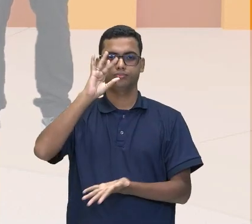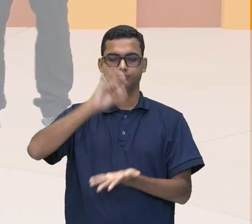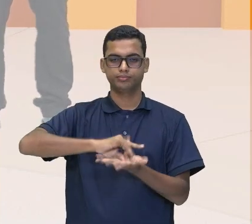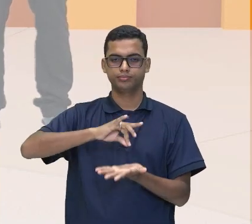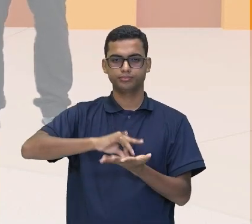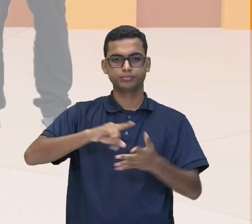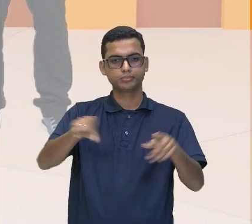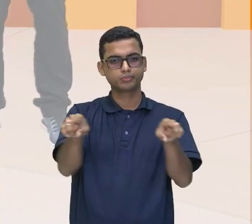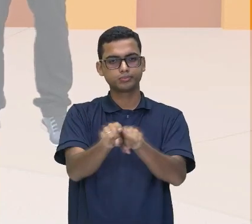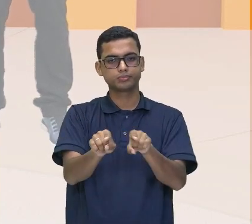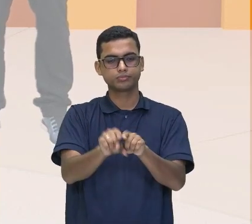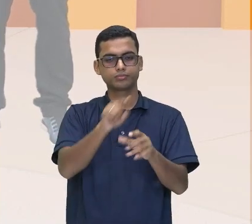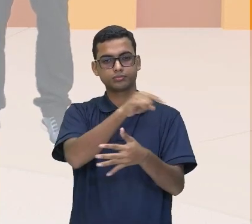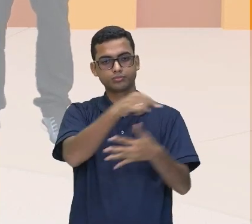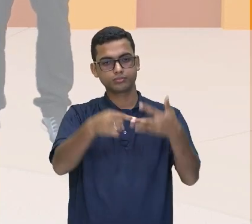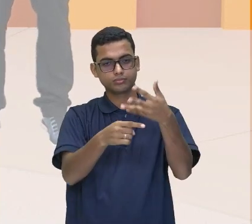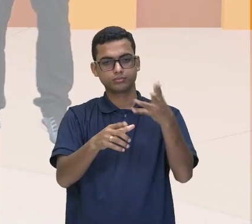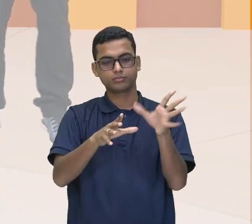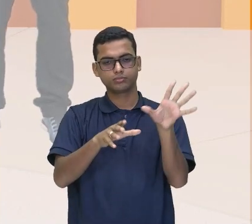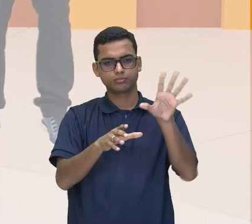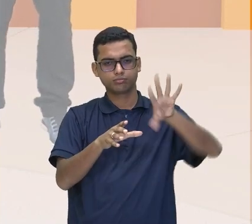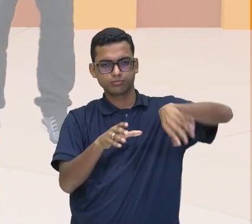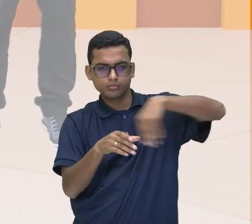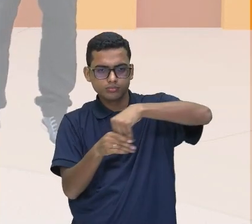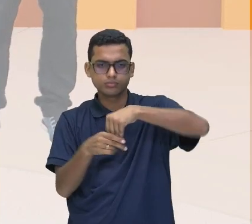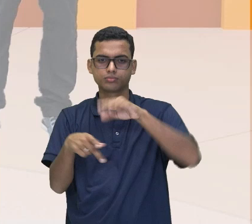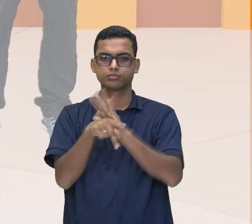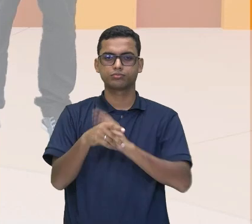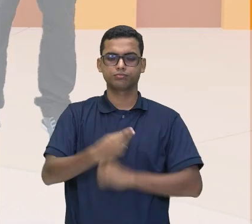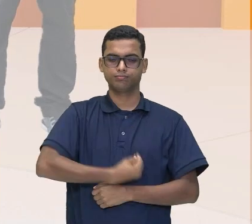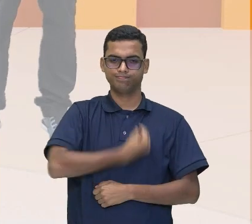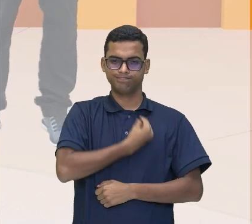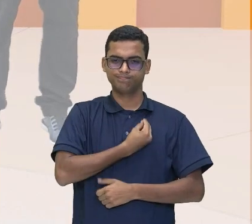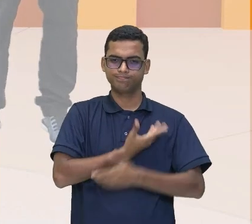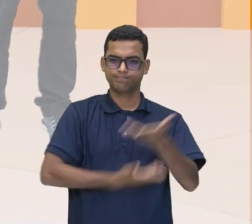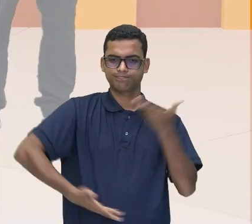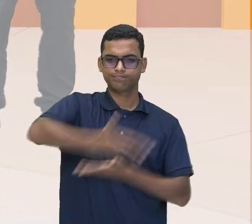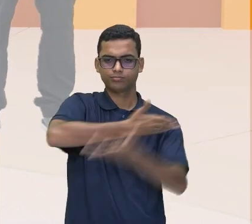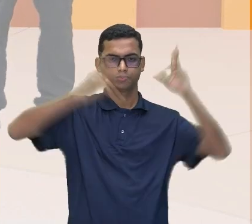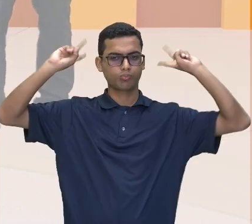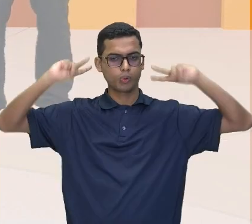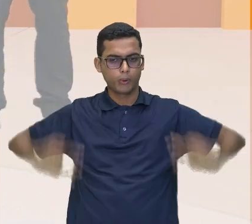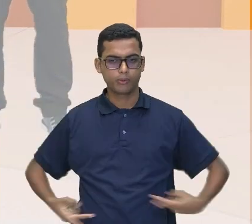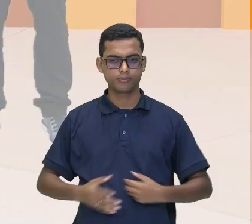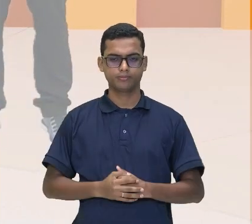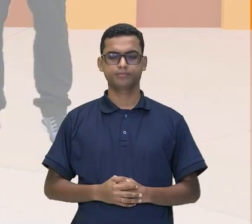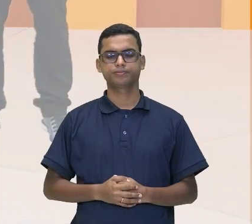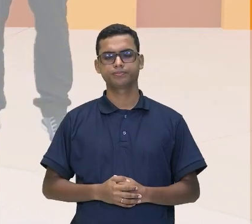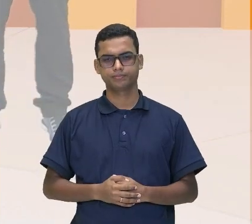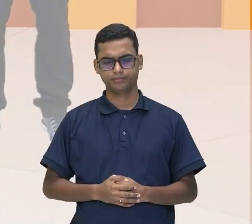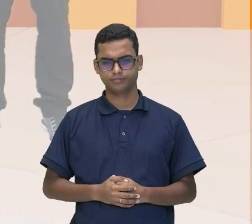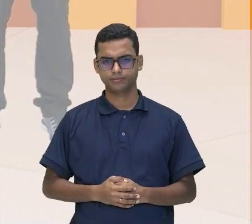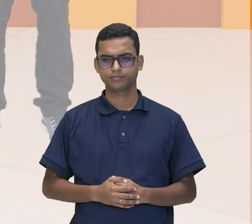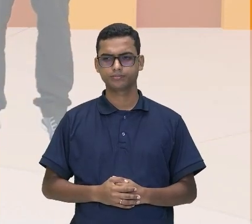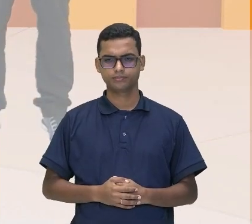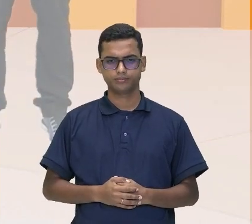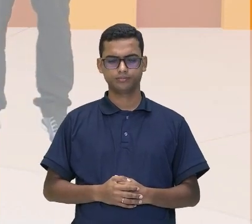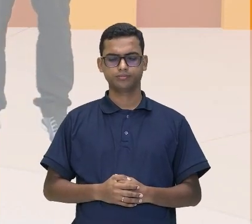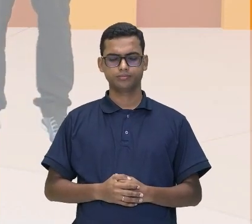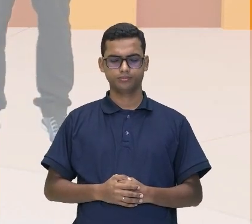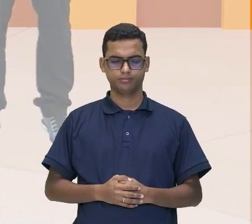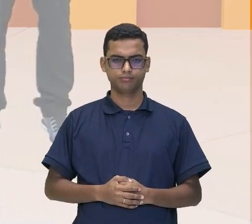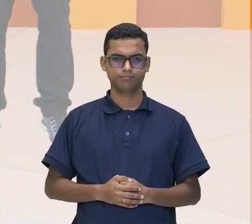alteridade. Então, isso é um elemento essencial para a convivência humana. É por isso